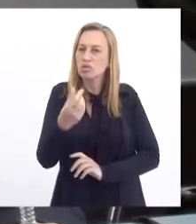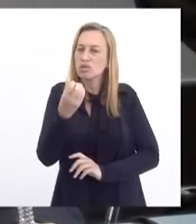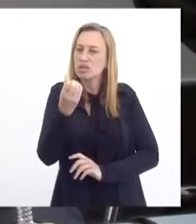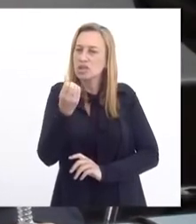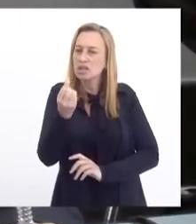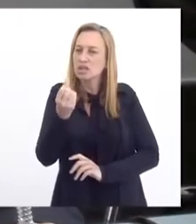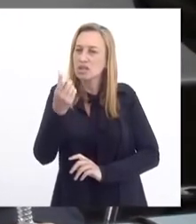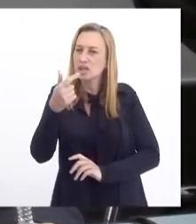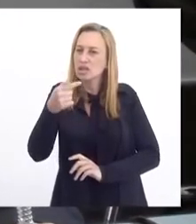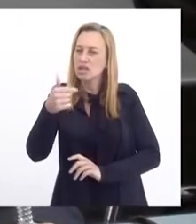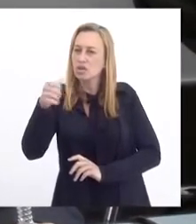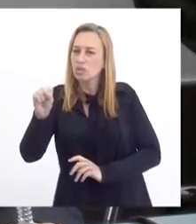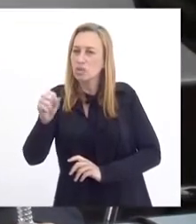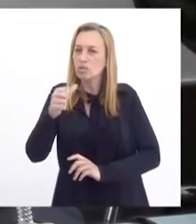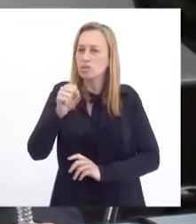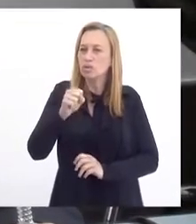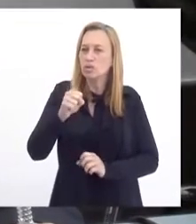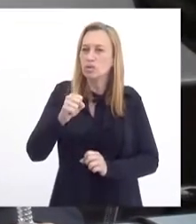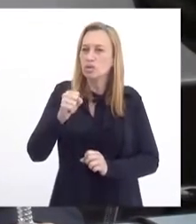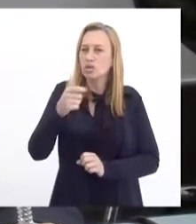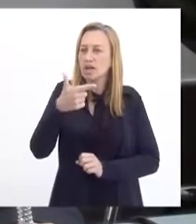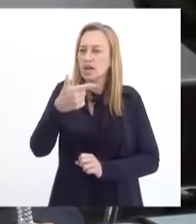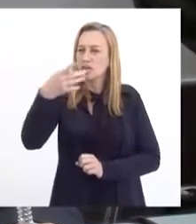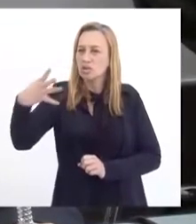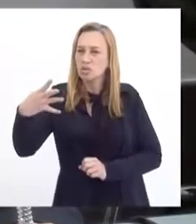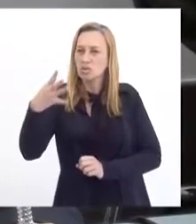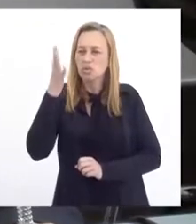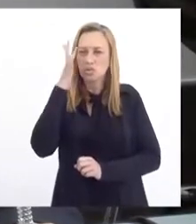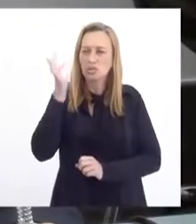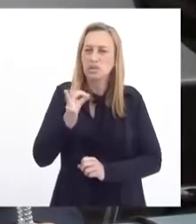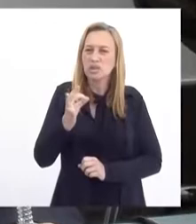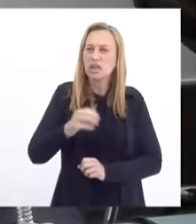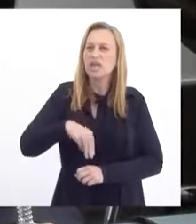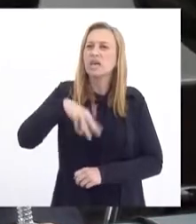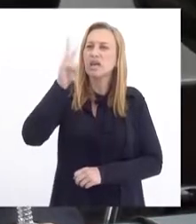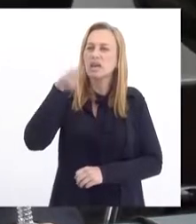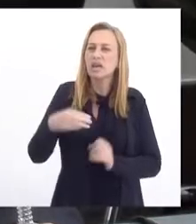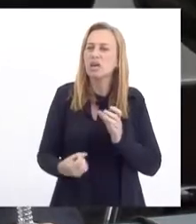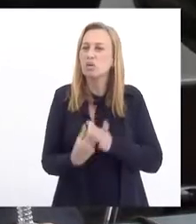6.708/14, que eu não sei de quem era o autor à época.